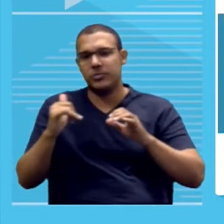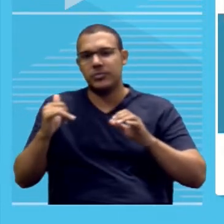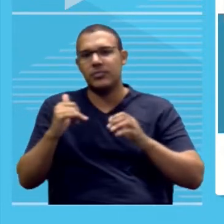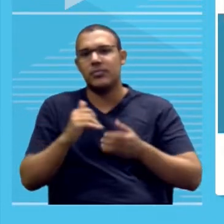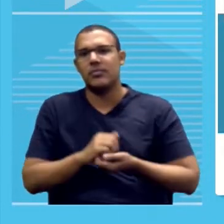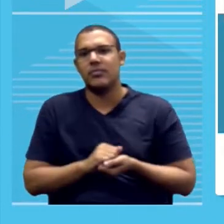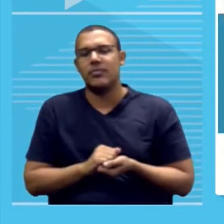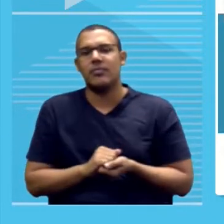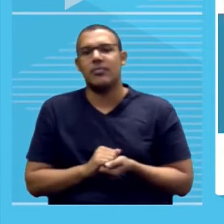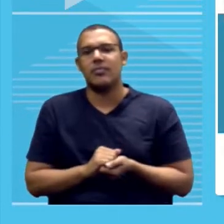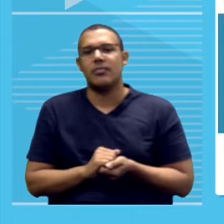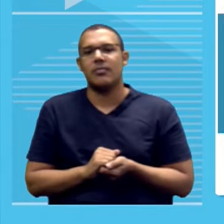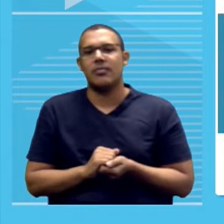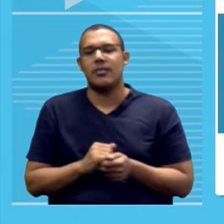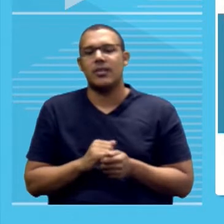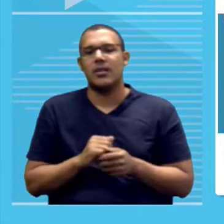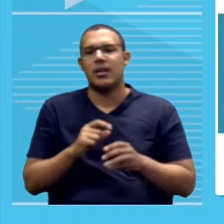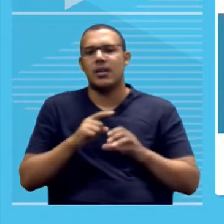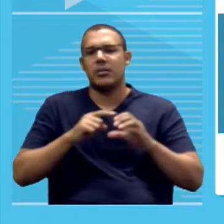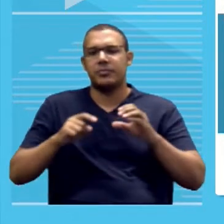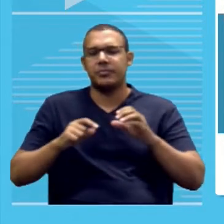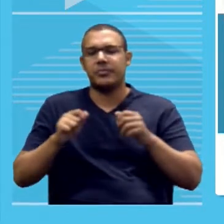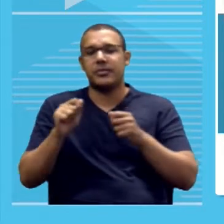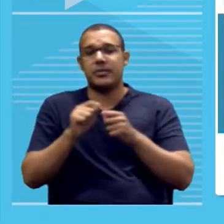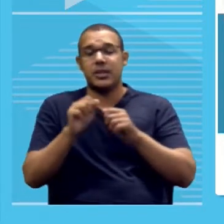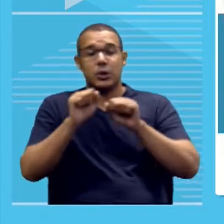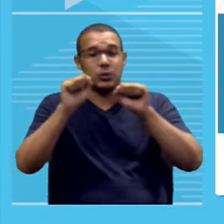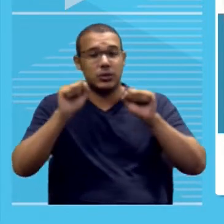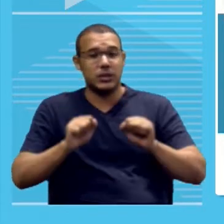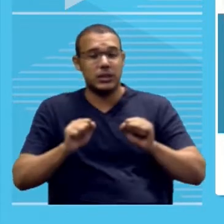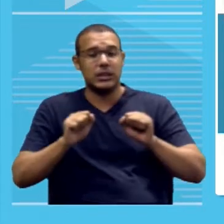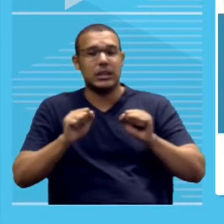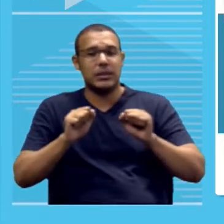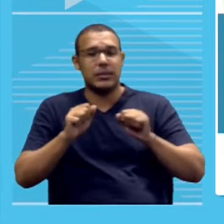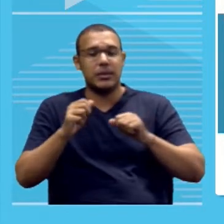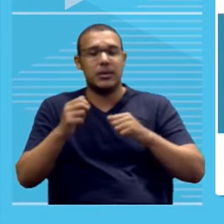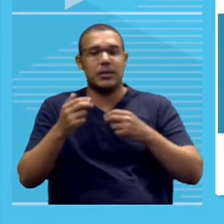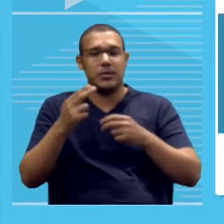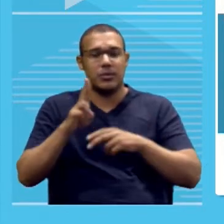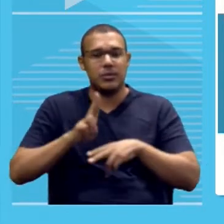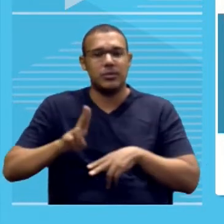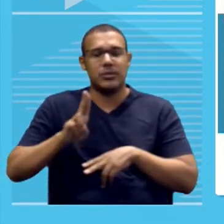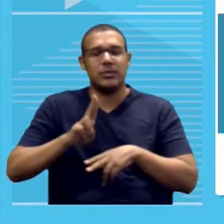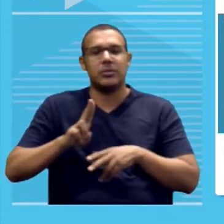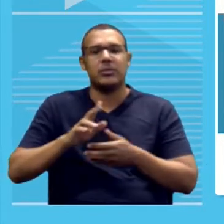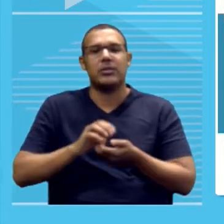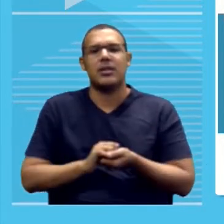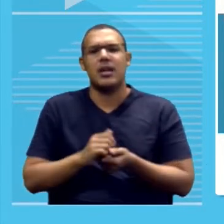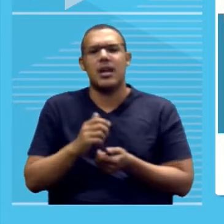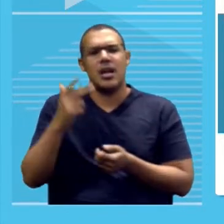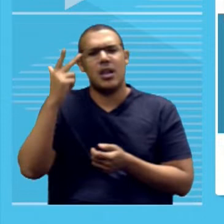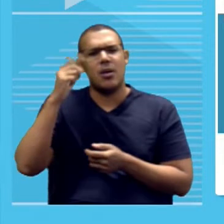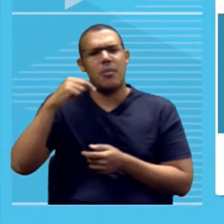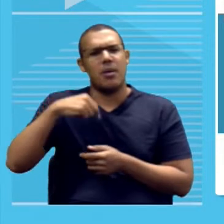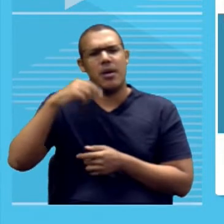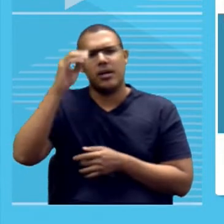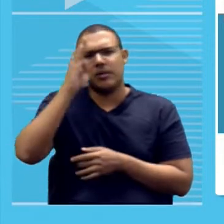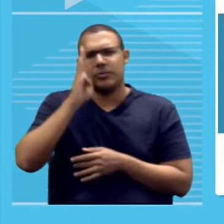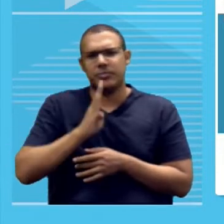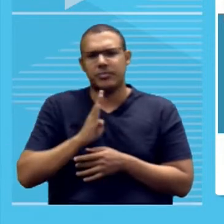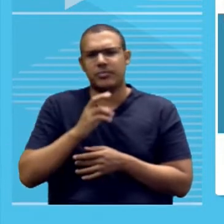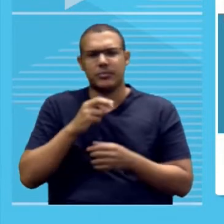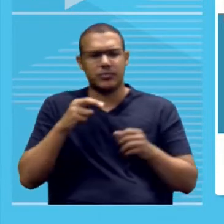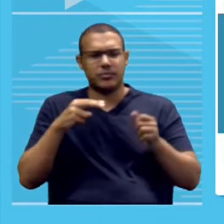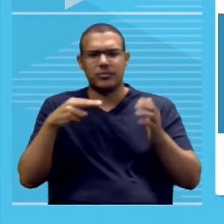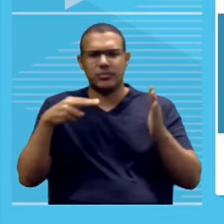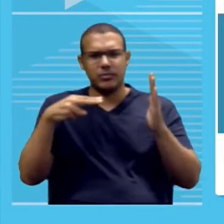corrente vai servir para que faça todo o sistema funcionar. Bom, é comum aqui no Brasil a gente usar